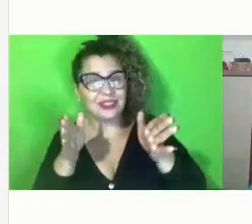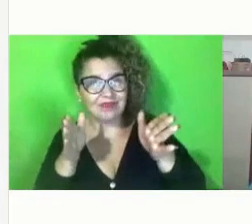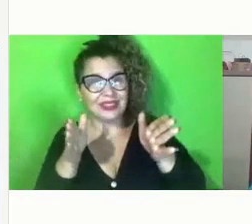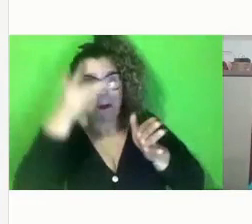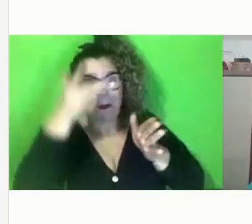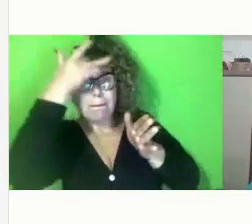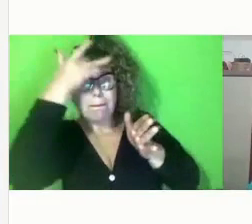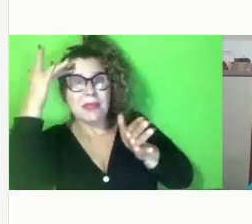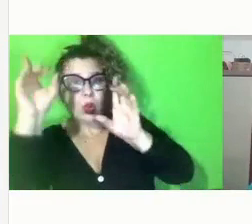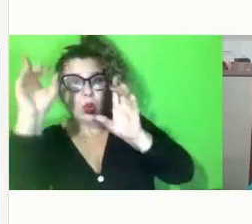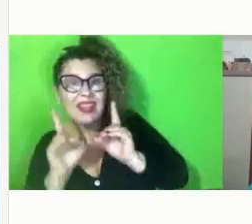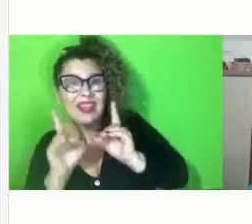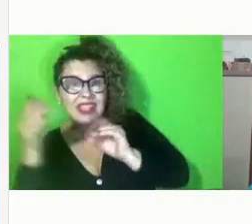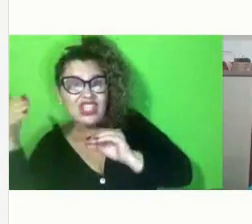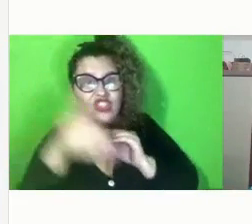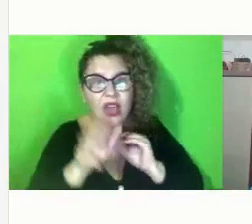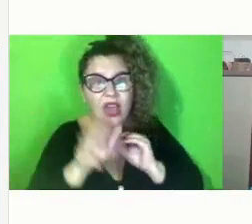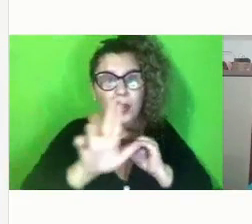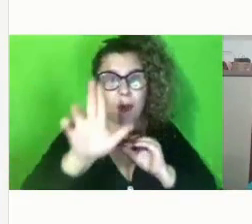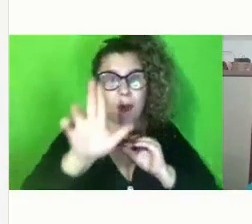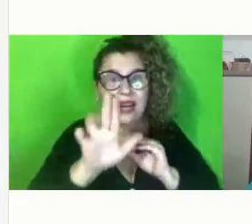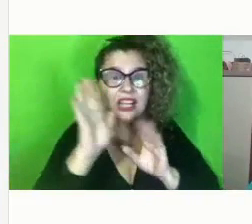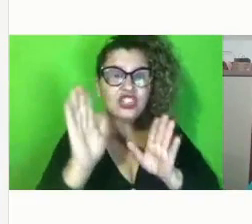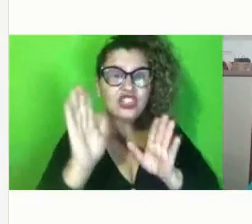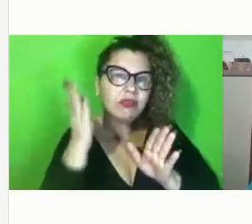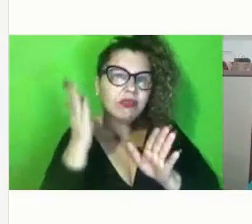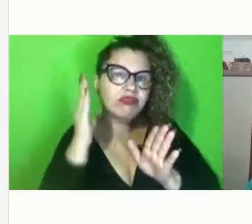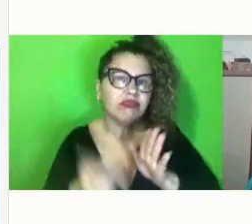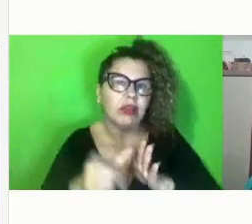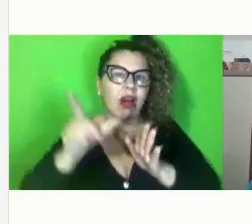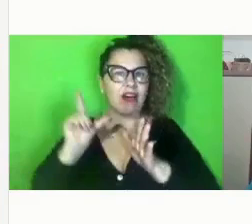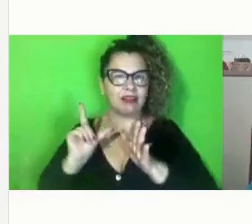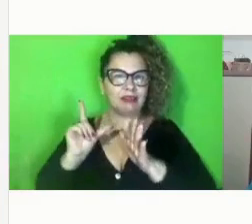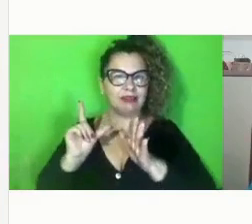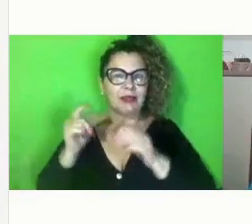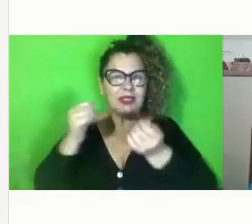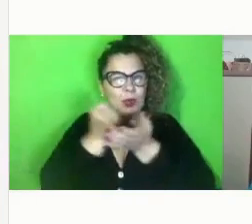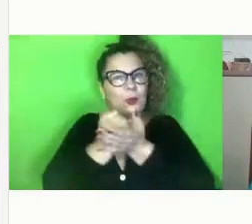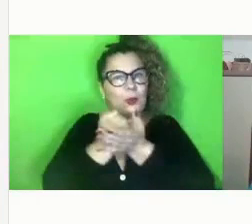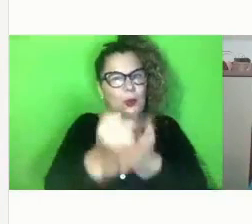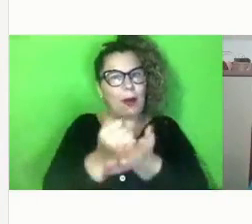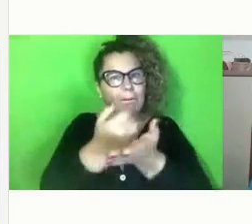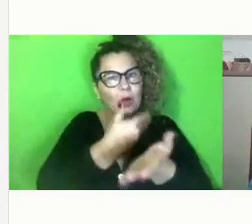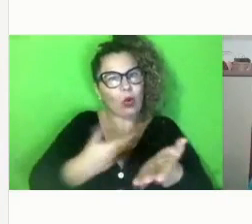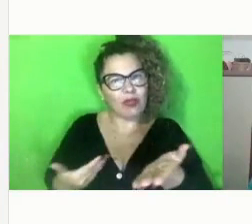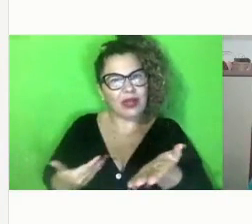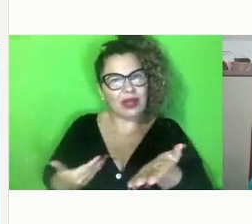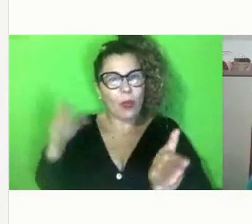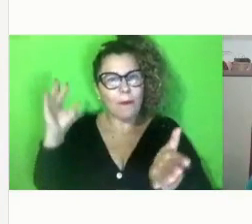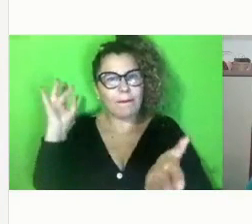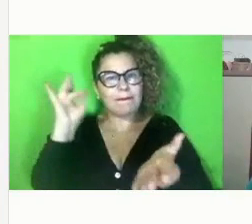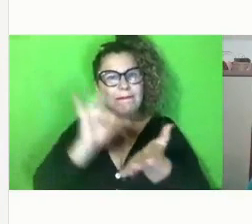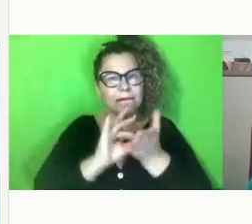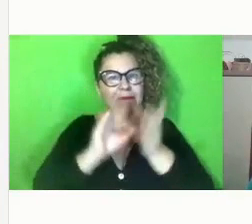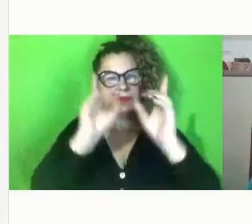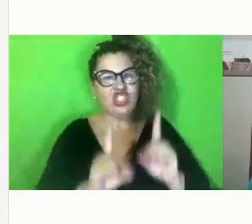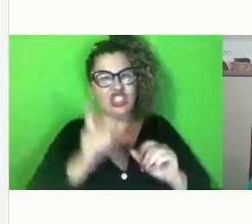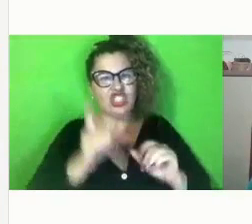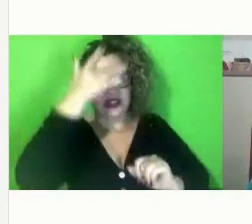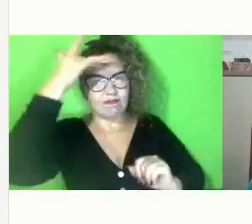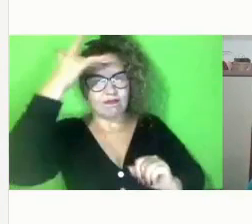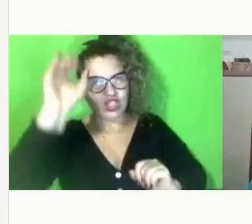aí consiste um apoio governamental sobre essa questão da implantação dos direitos da pessoa com deficiência. Houve